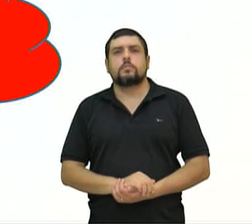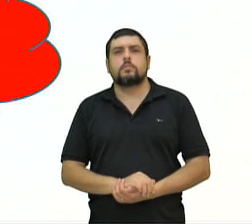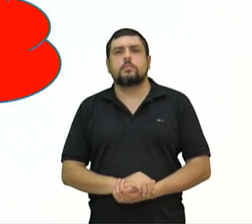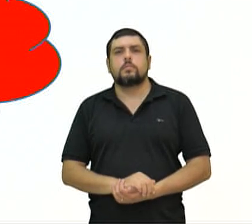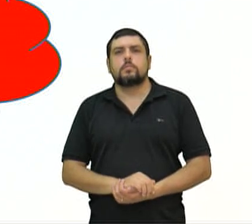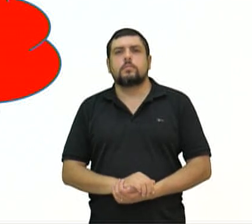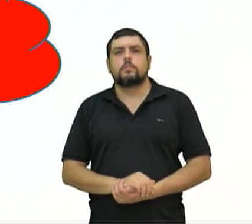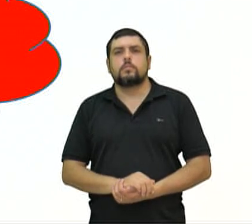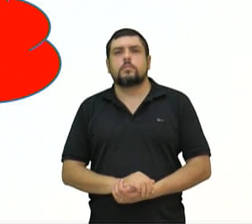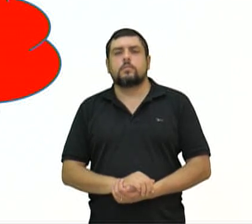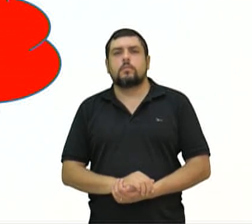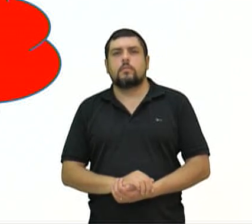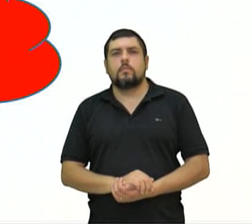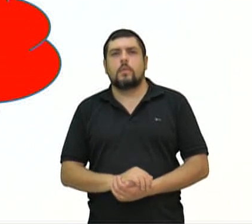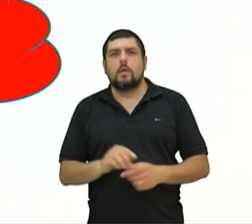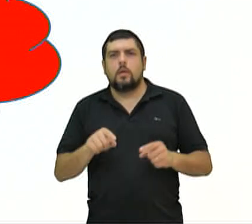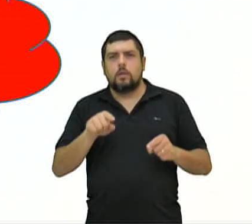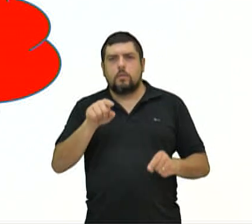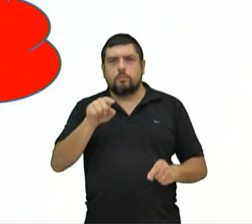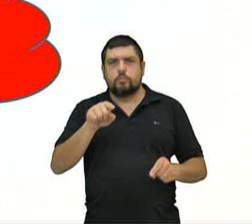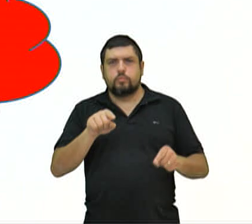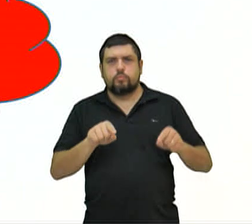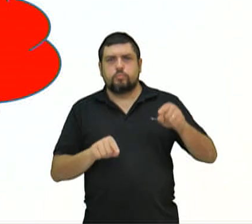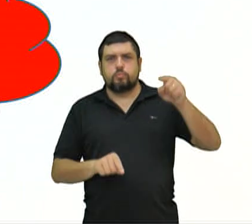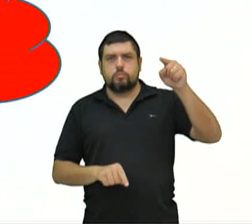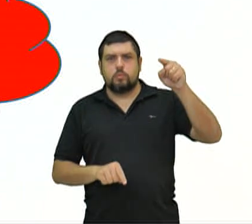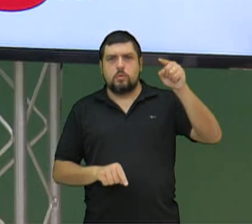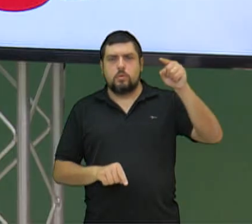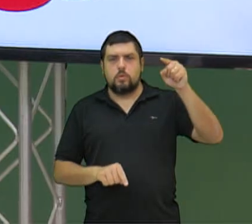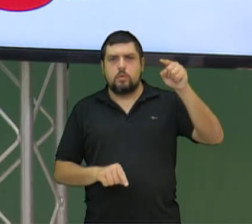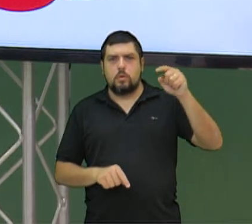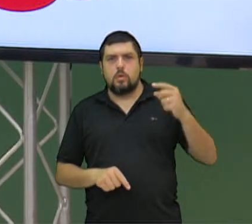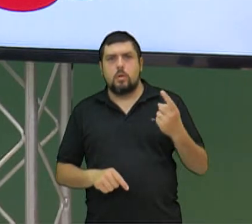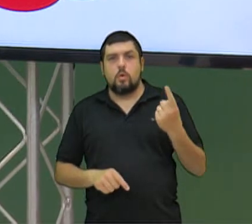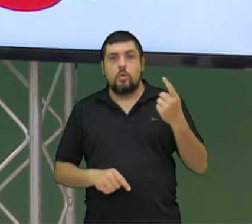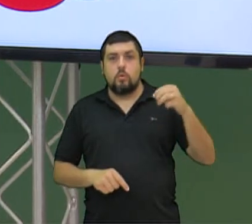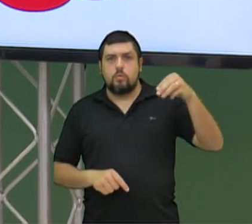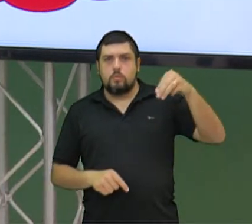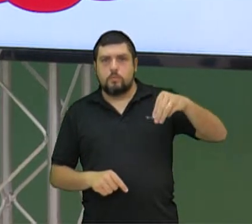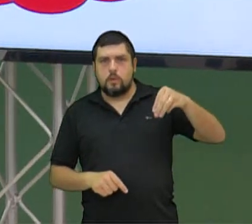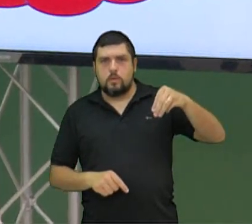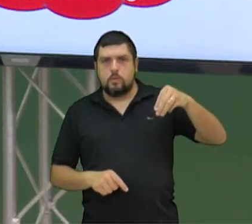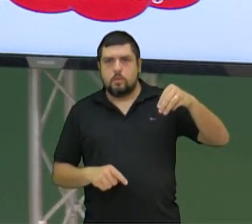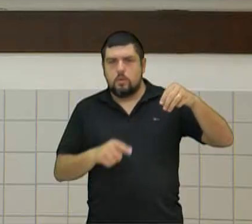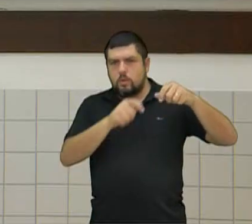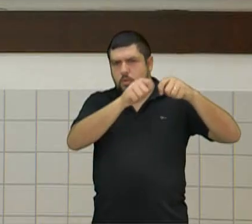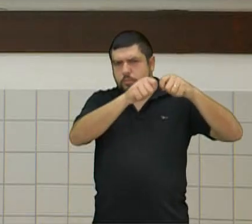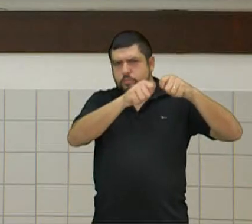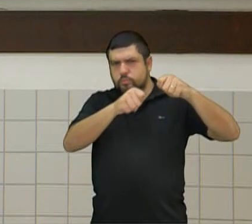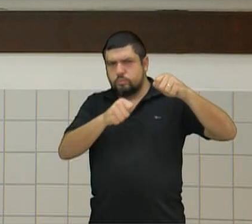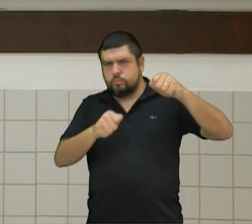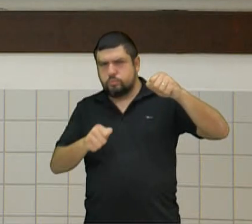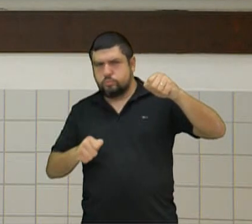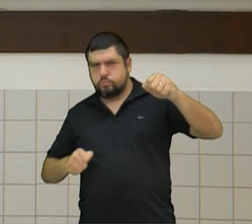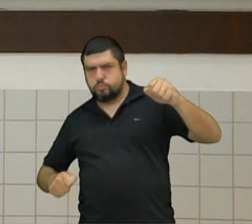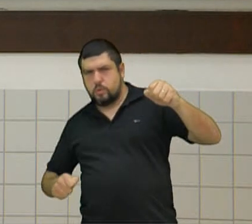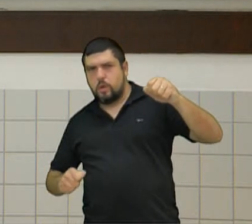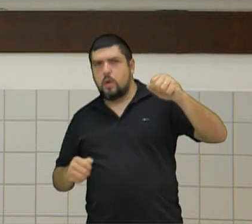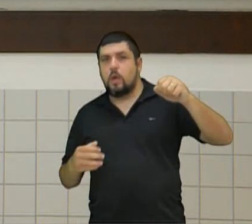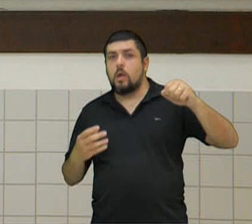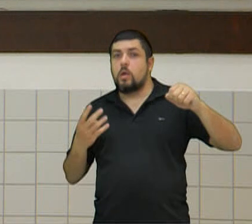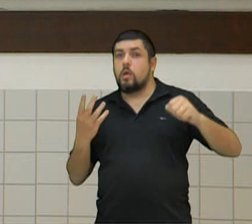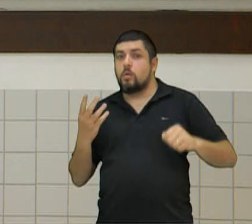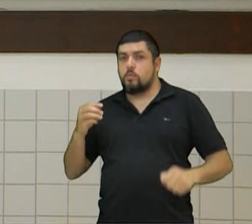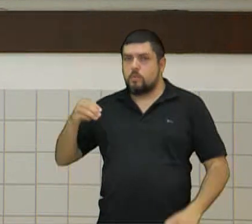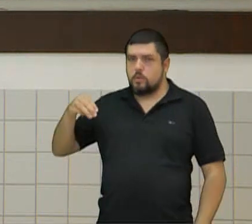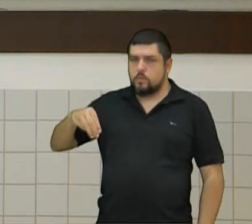1 metro e aqui o cara está puxando 4 metros. Né? Percebam que aqui acontece a mesma coisa. Né? Analisem,